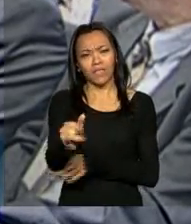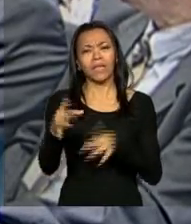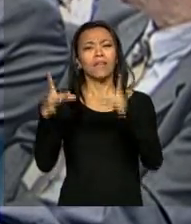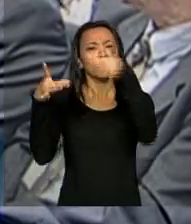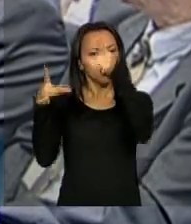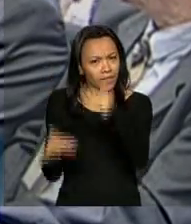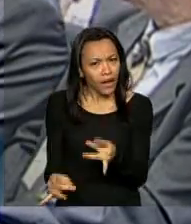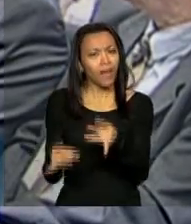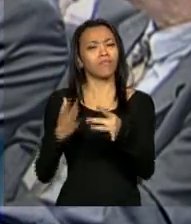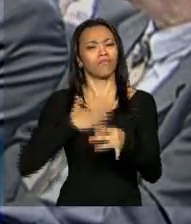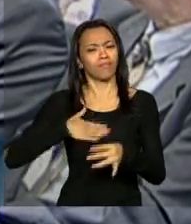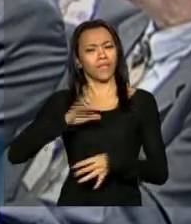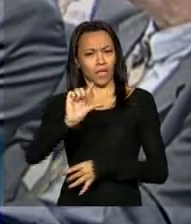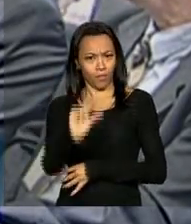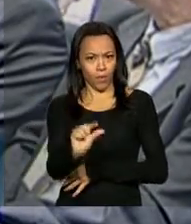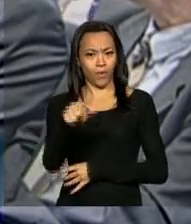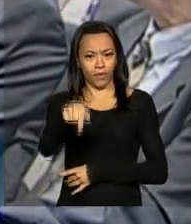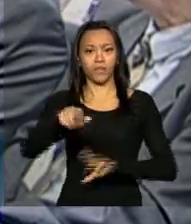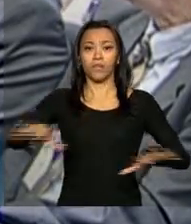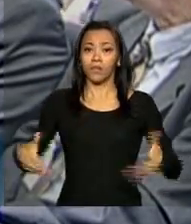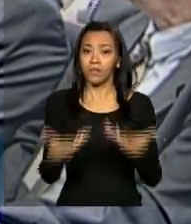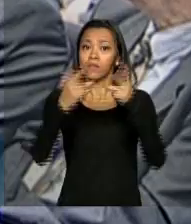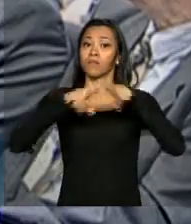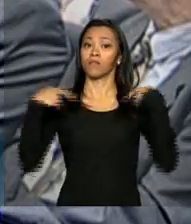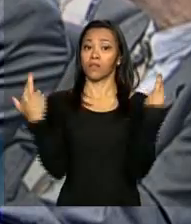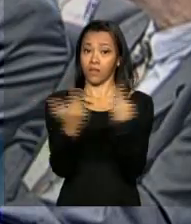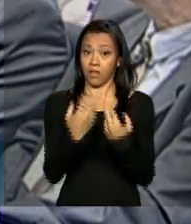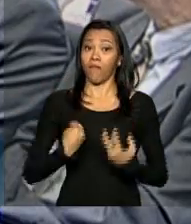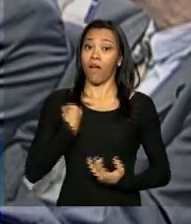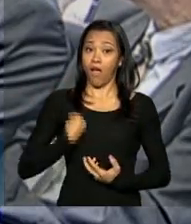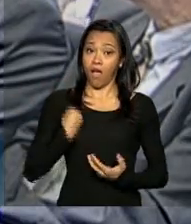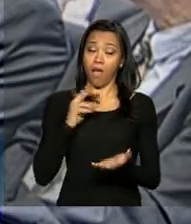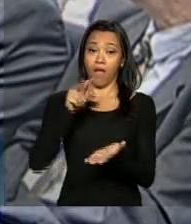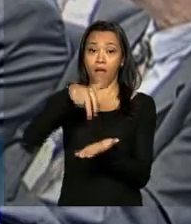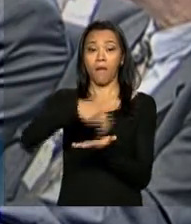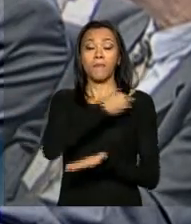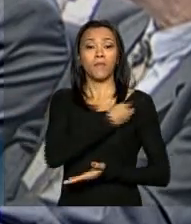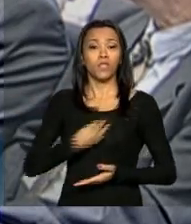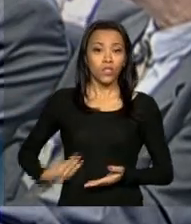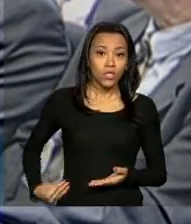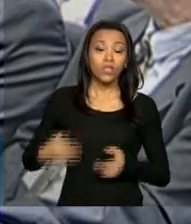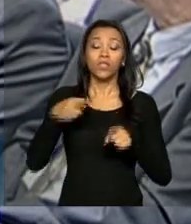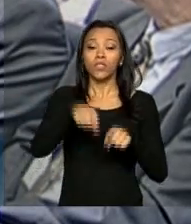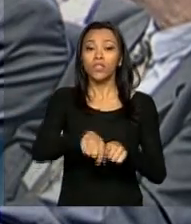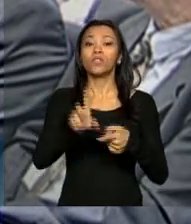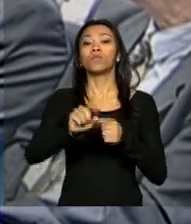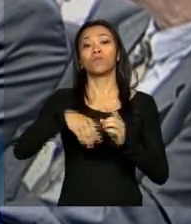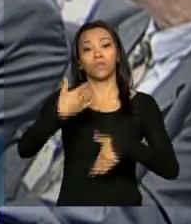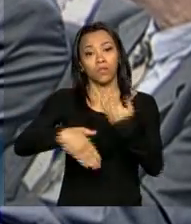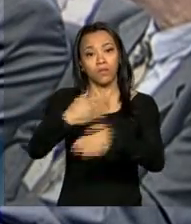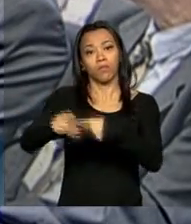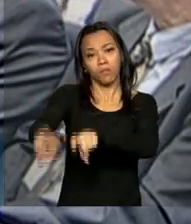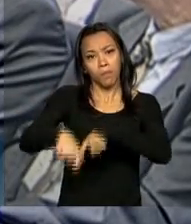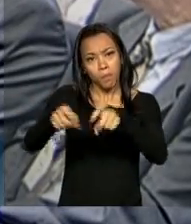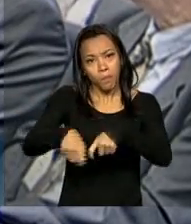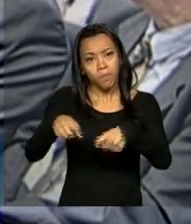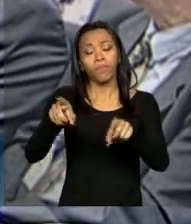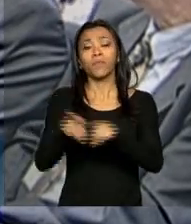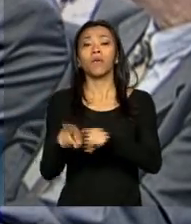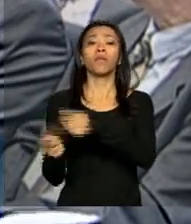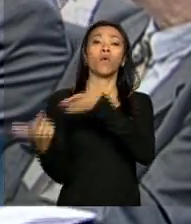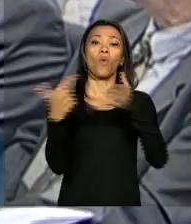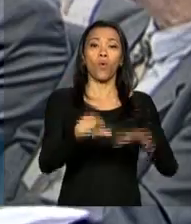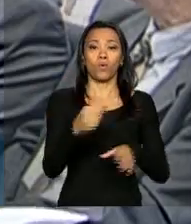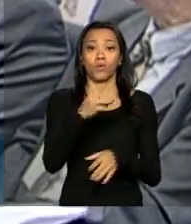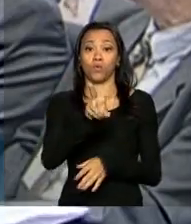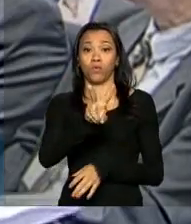vão ser detalhados logo mais aqui nessa cerimônia, que vai contar com a presença do ministro do Desenvolvimento Agrário, Patrus Ananias, e também do